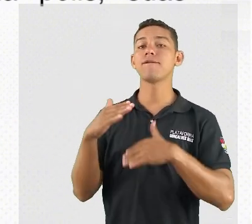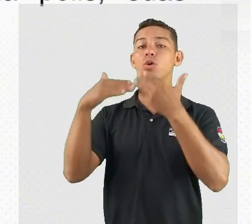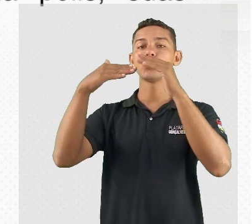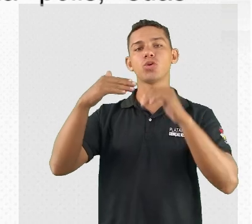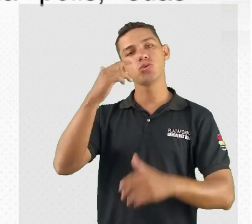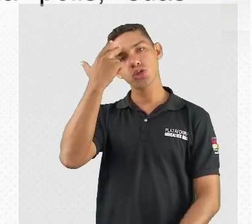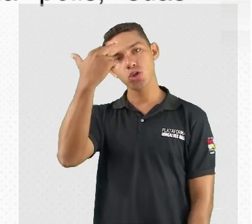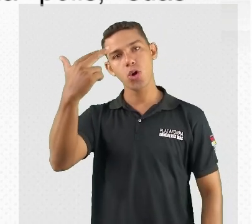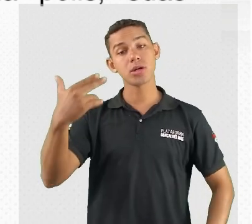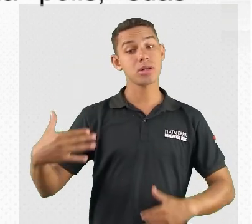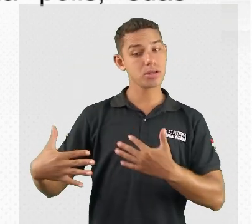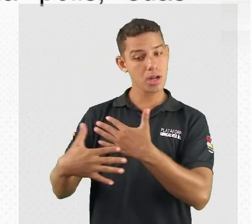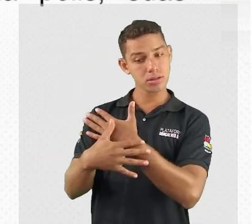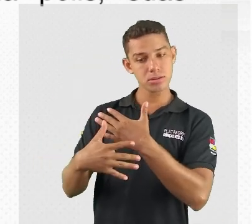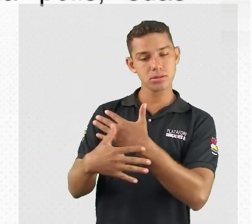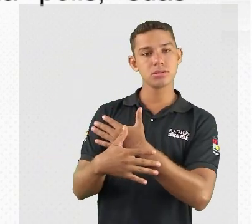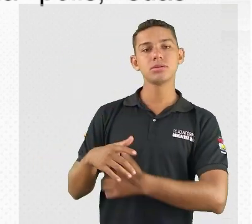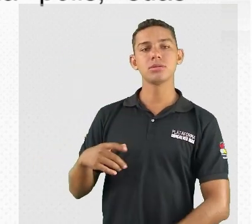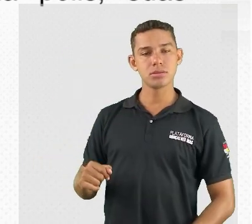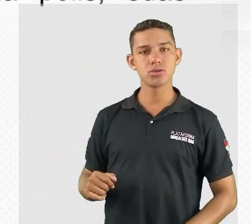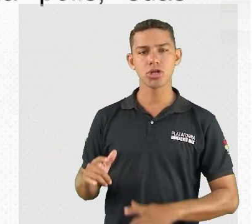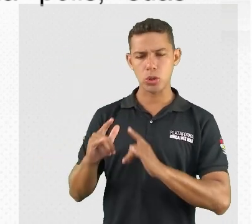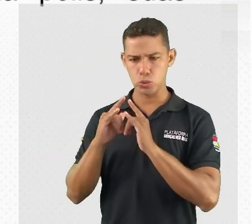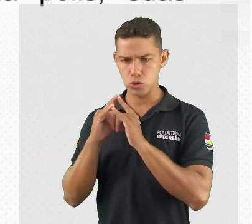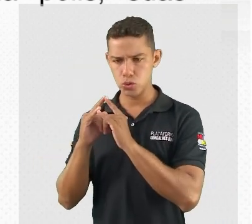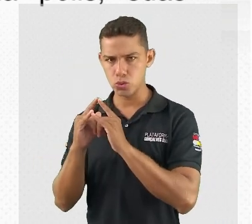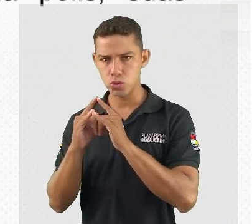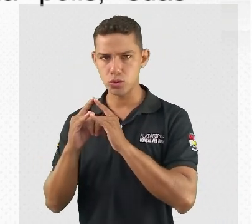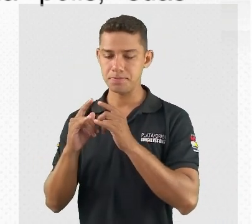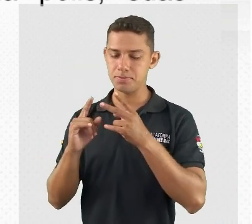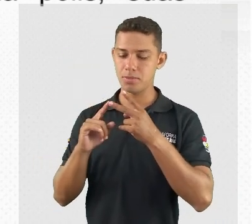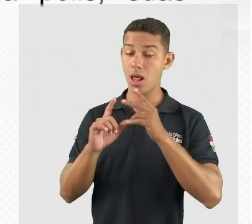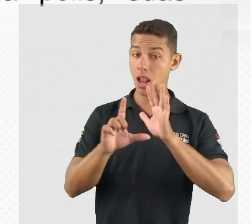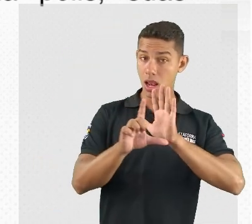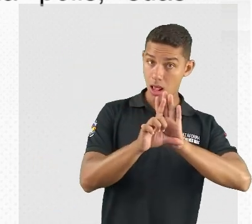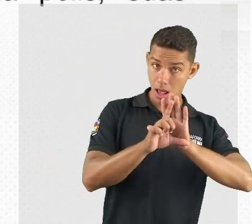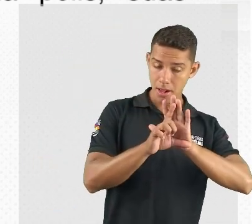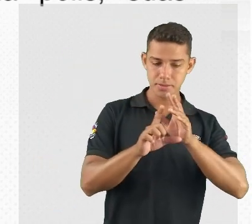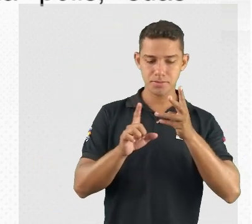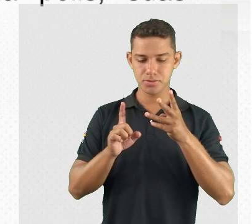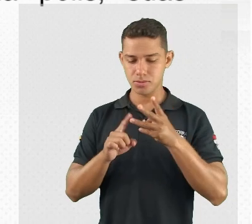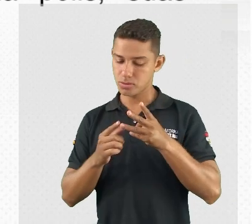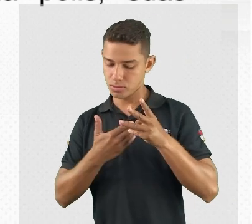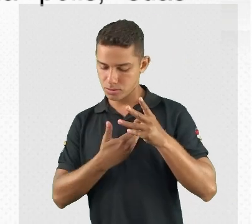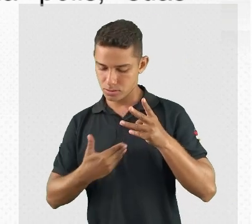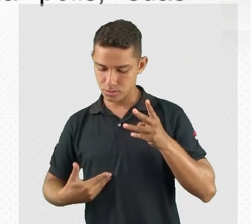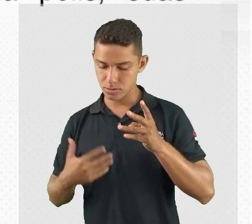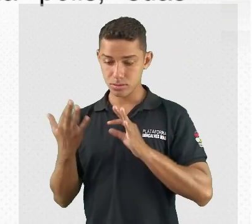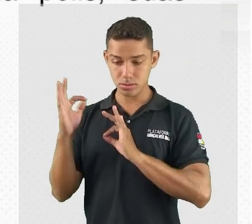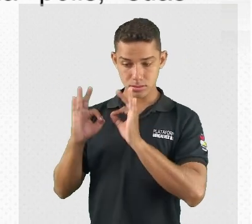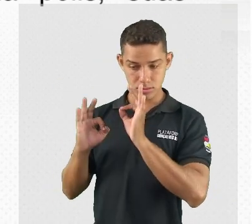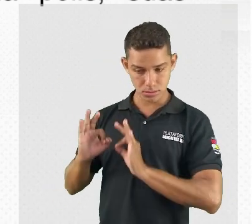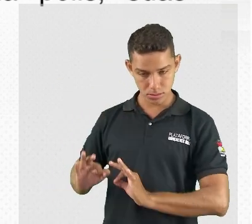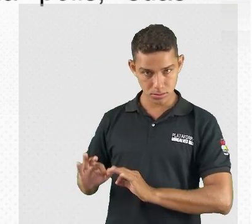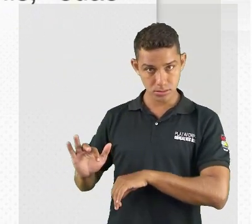da polis, né? As suas instituições, as suas leis, as suas formas de governo, etc.